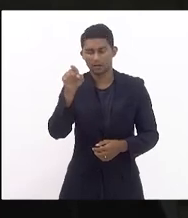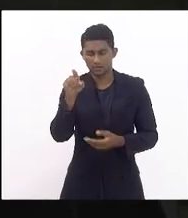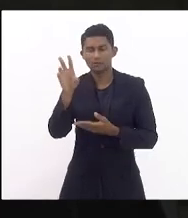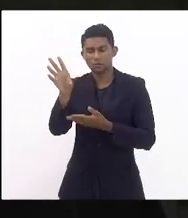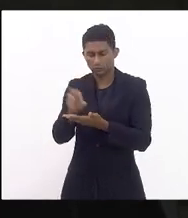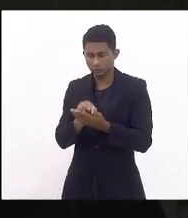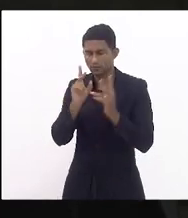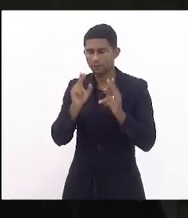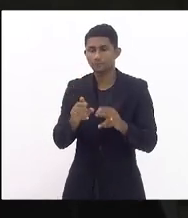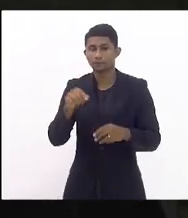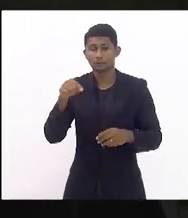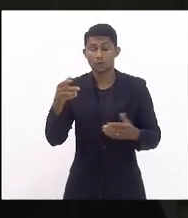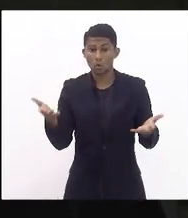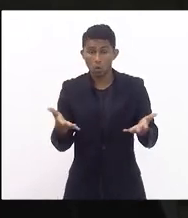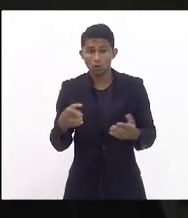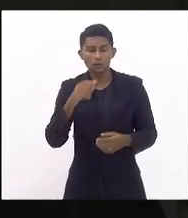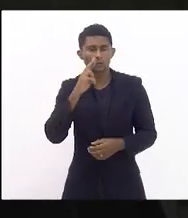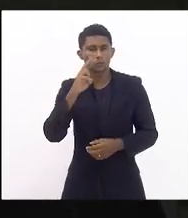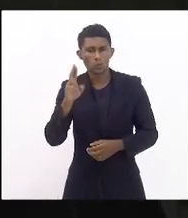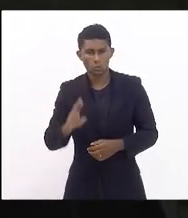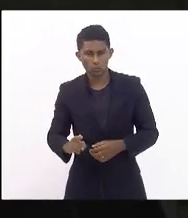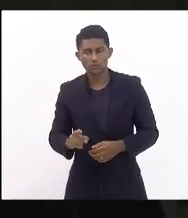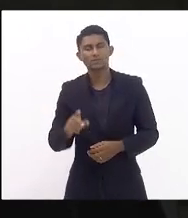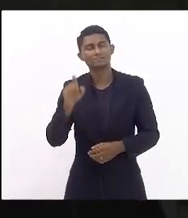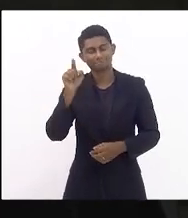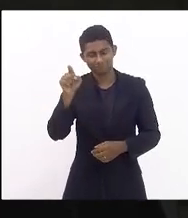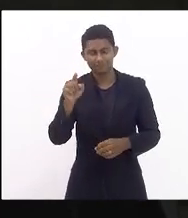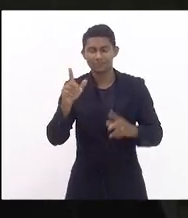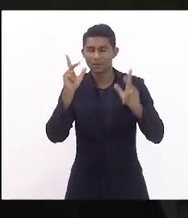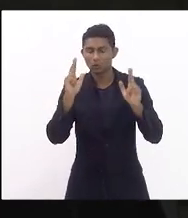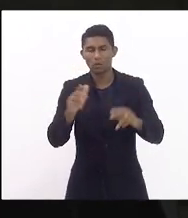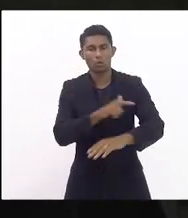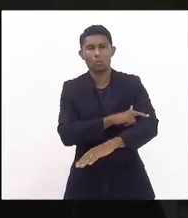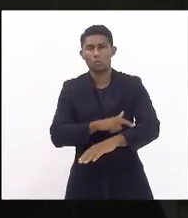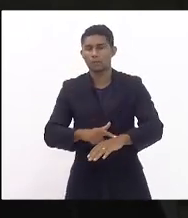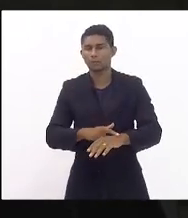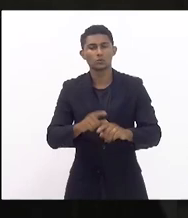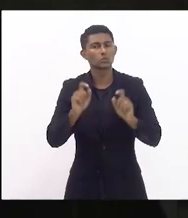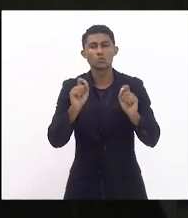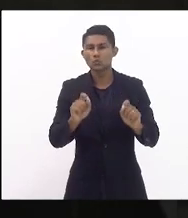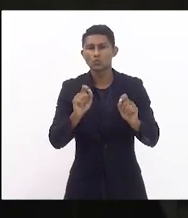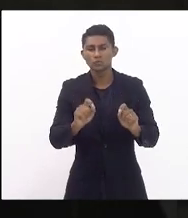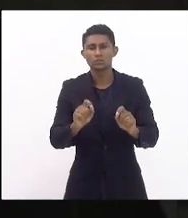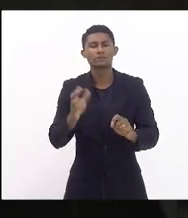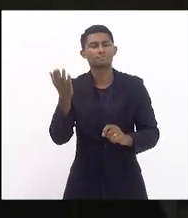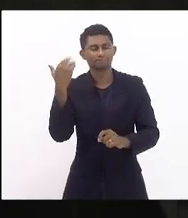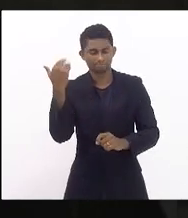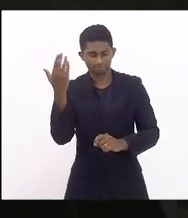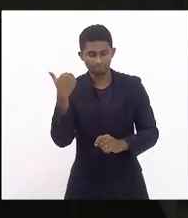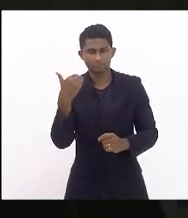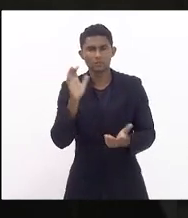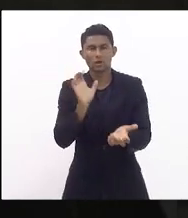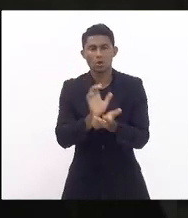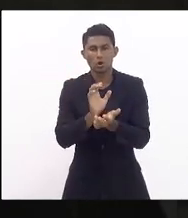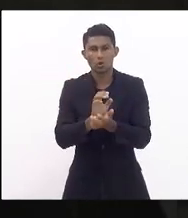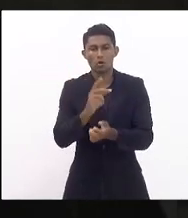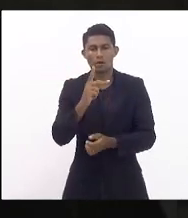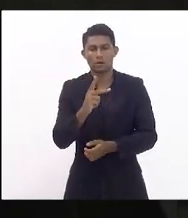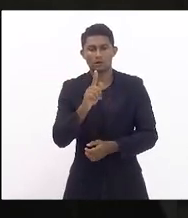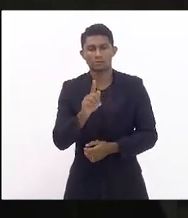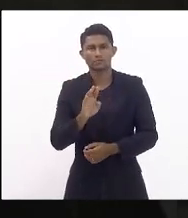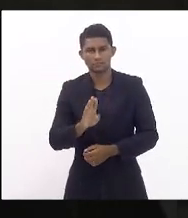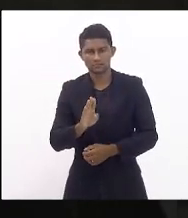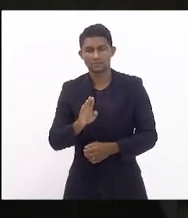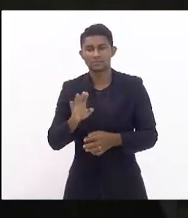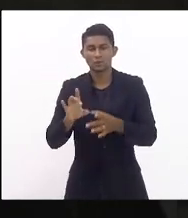atual tem os mesmos parâmetros comportamentais que teve a antiga União das Repúblicas